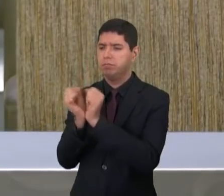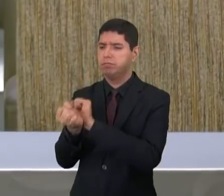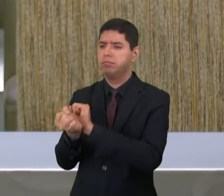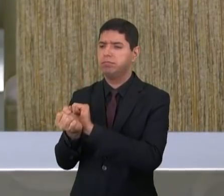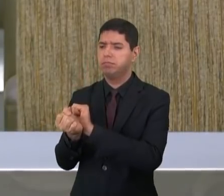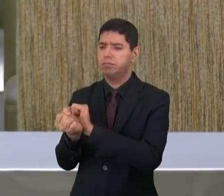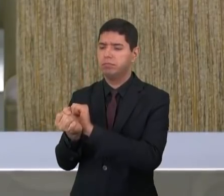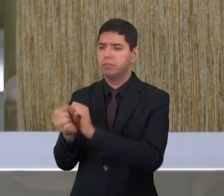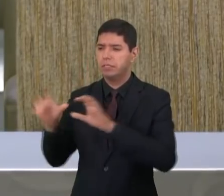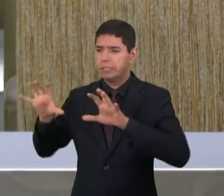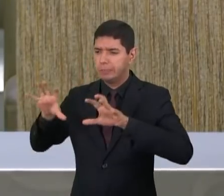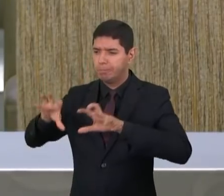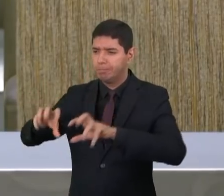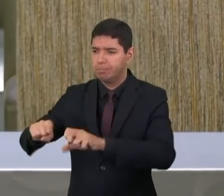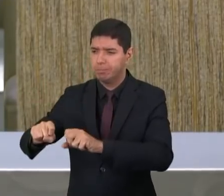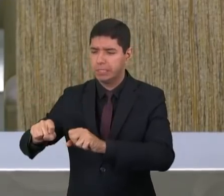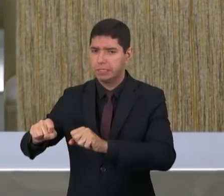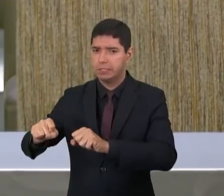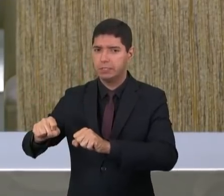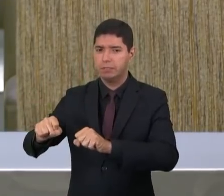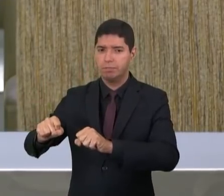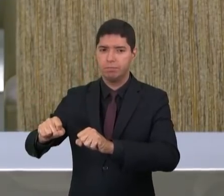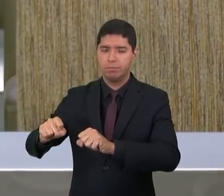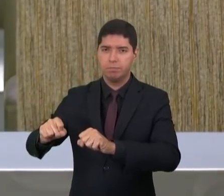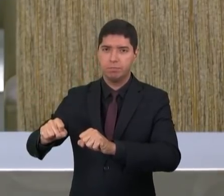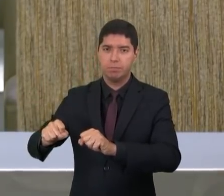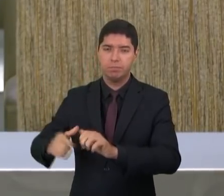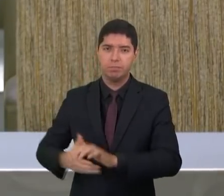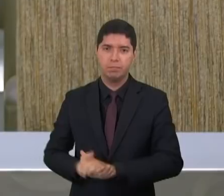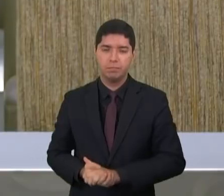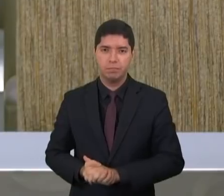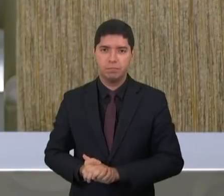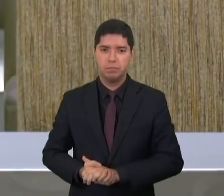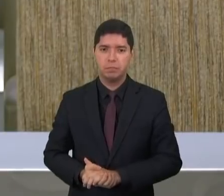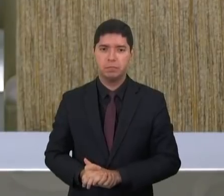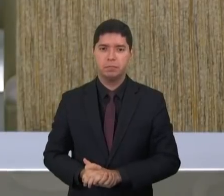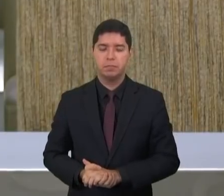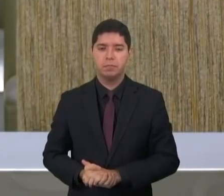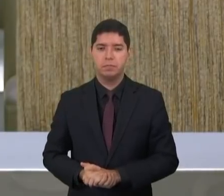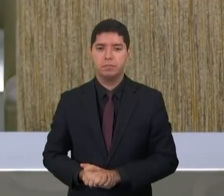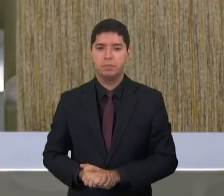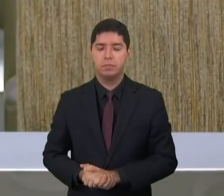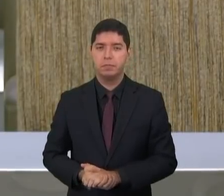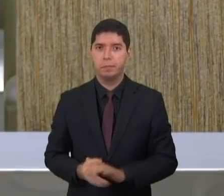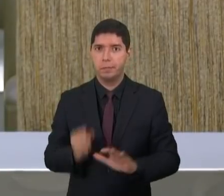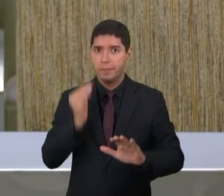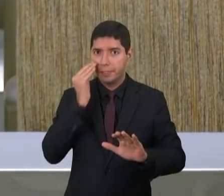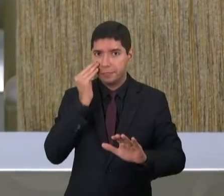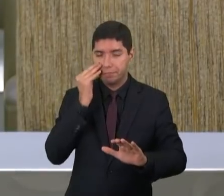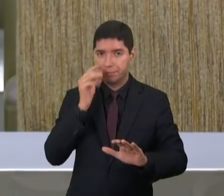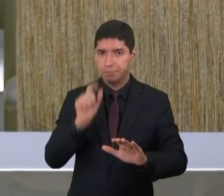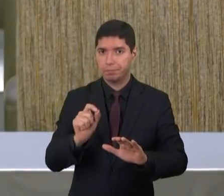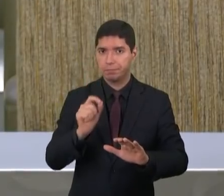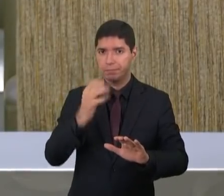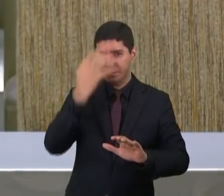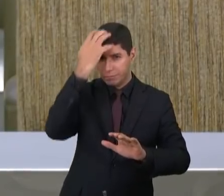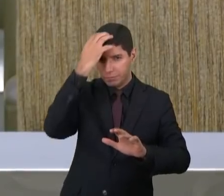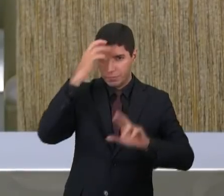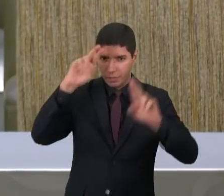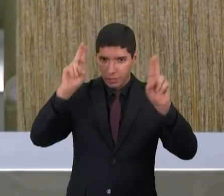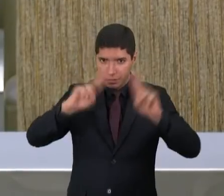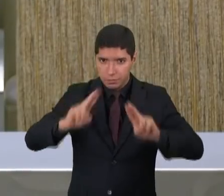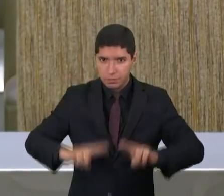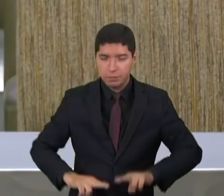seguravam, mantinham eles para o seu castigo. Então perceba que Nabucodonosor, ele